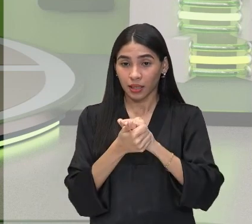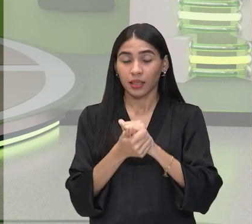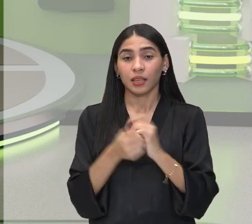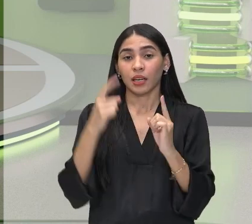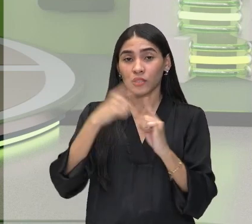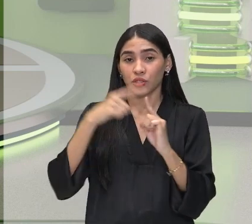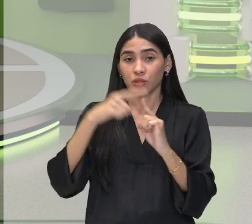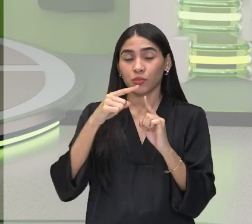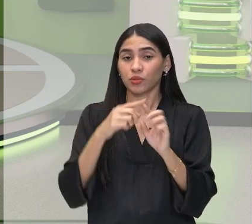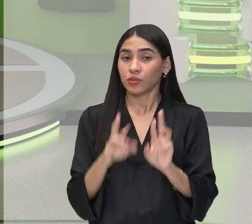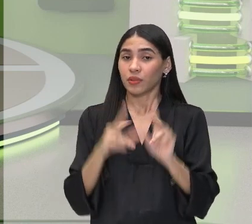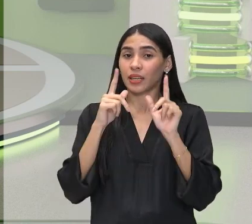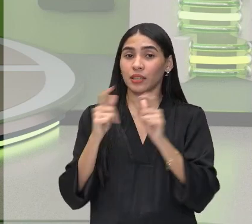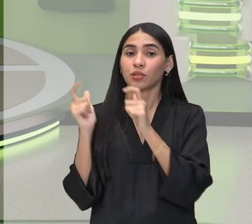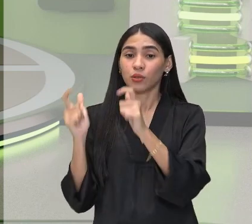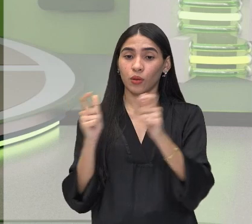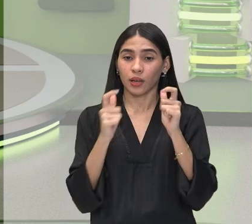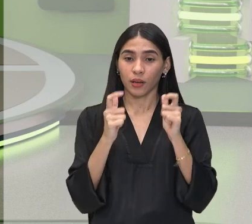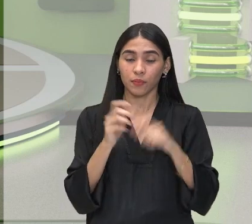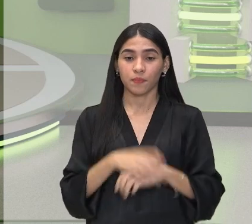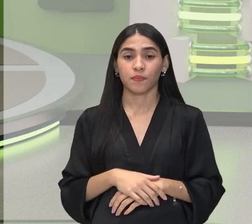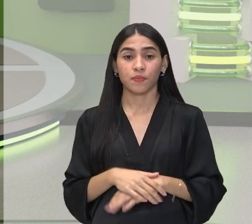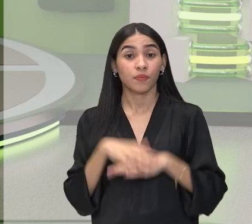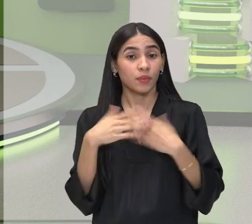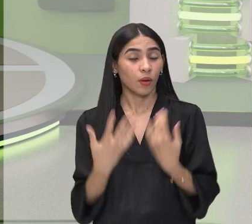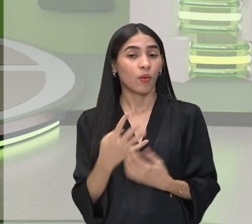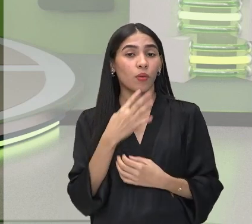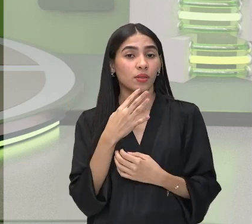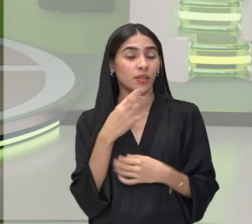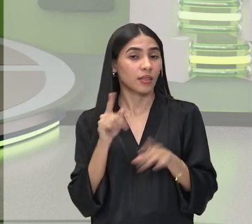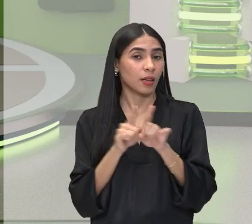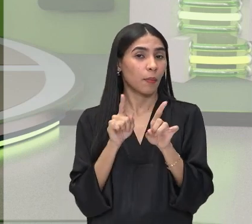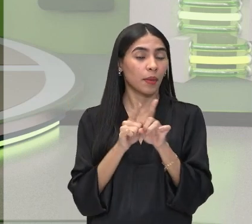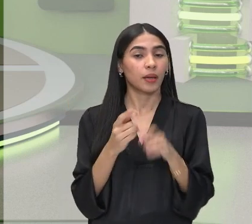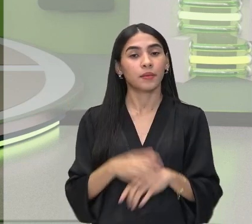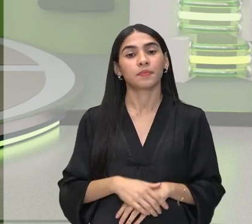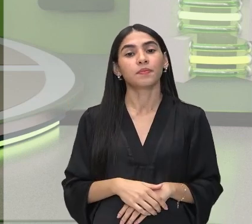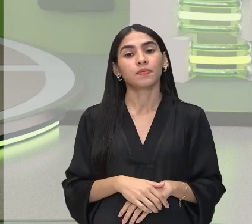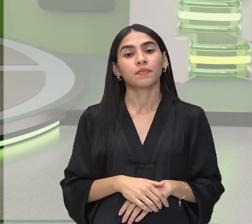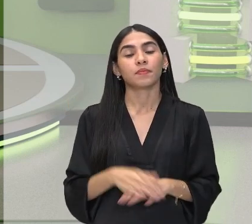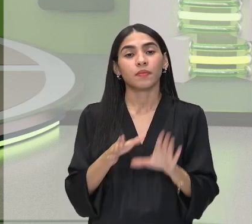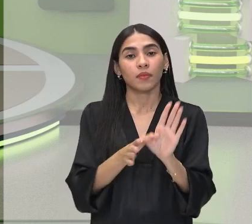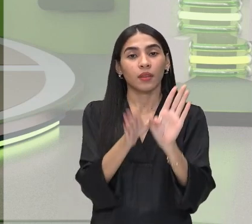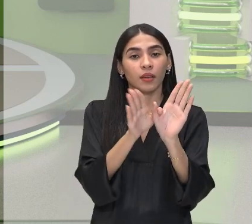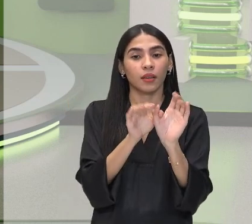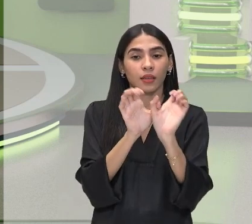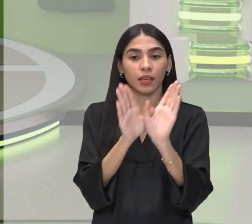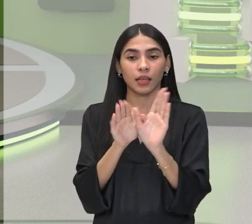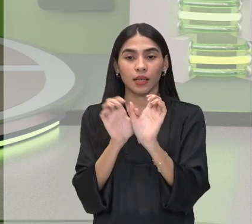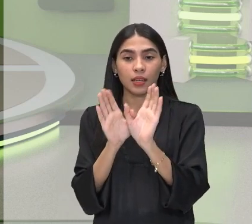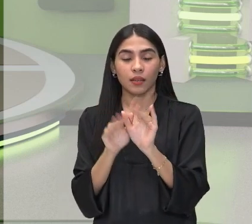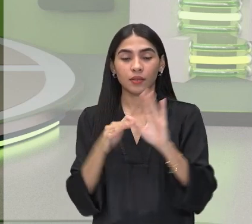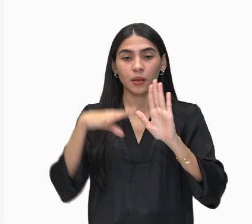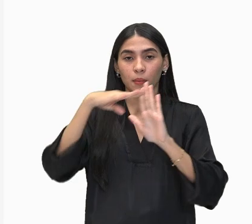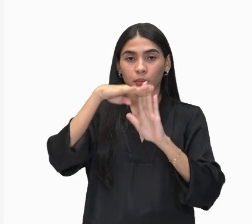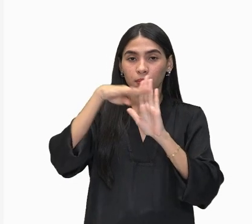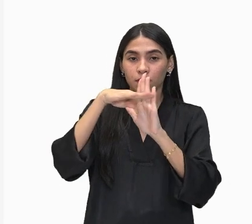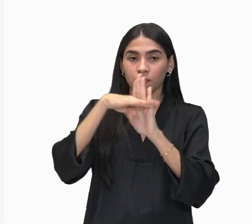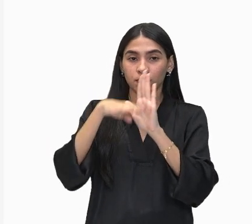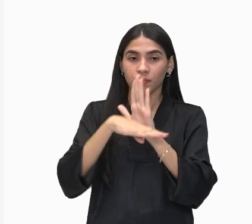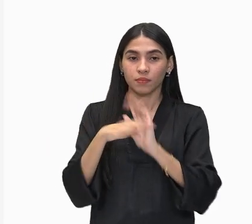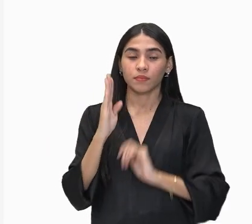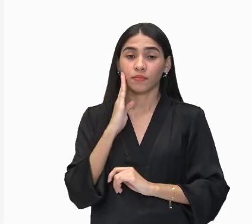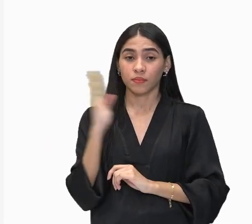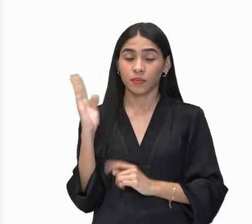diferentes ambientes. Então, nós vamos conhecer um pouquinho dessas aves, classificando ela basicamente